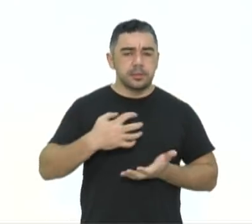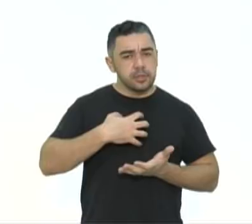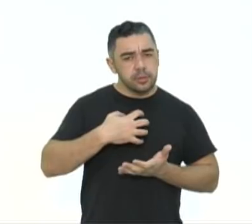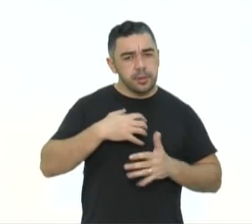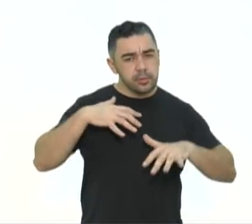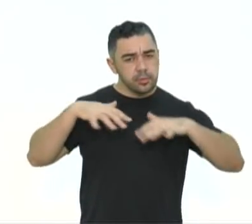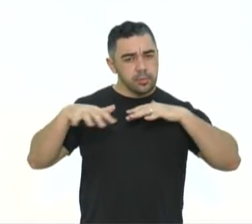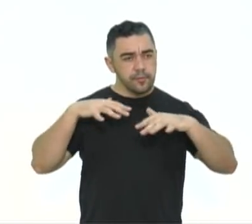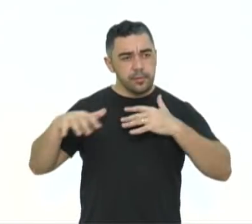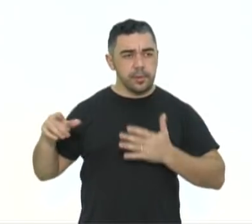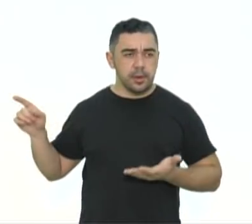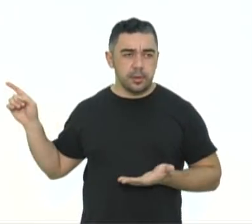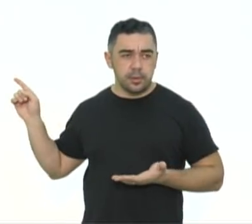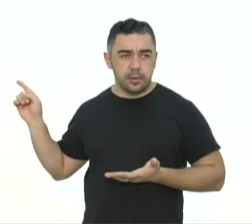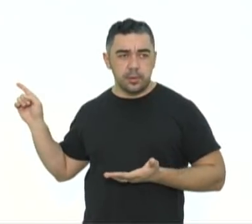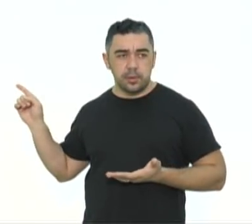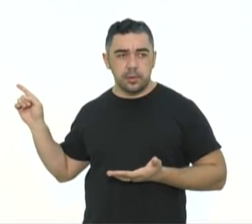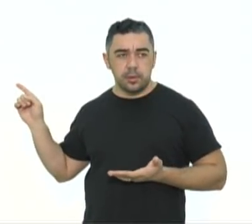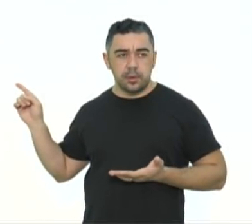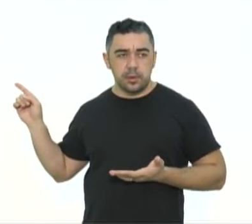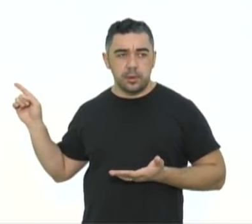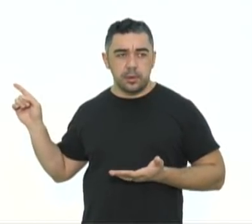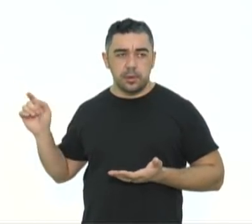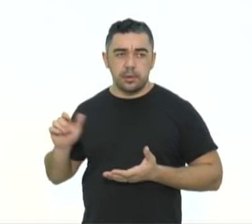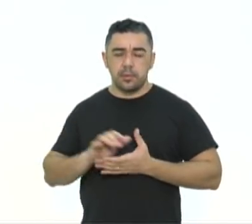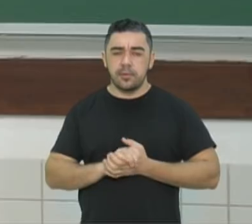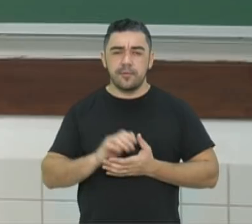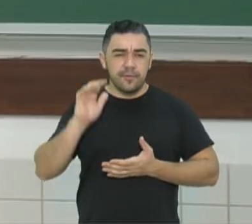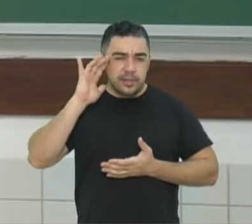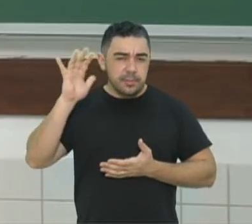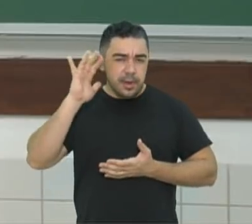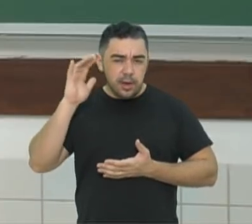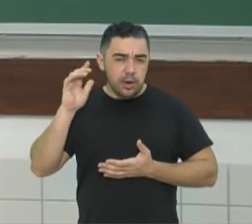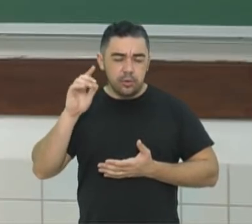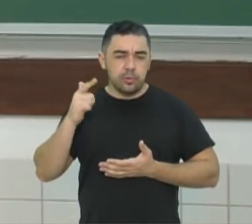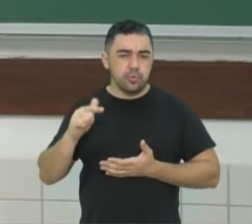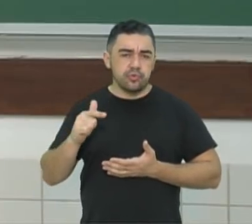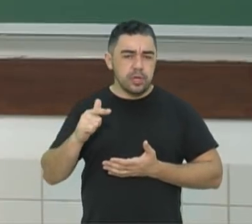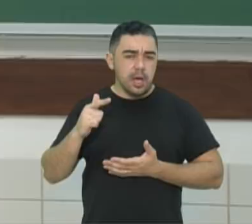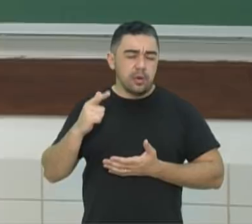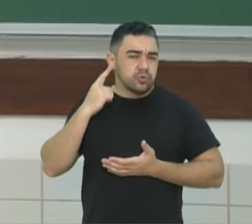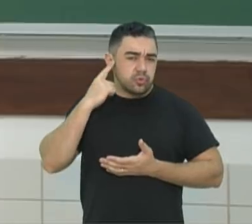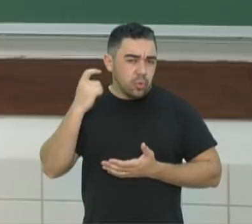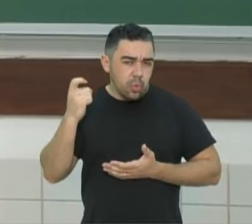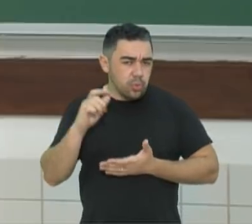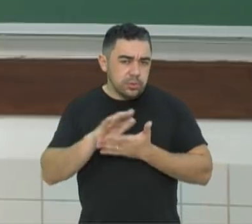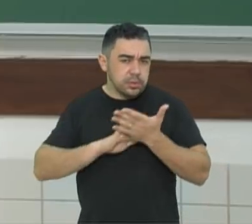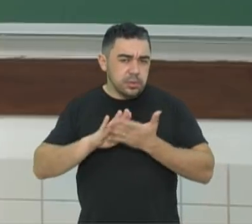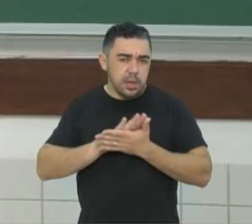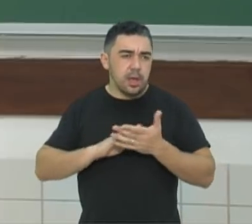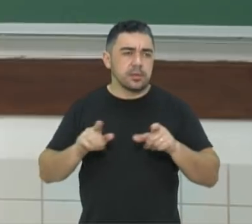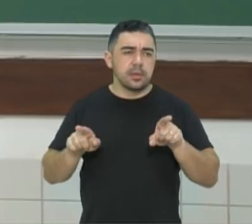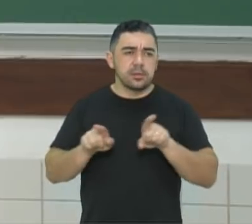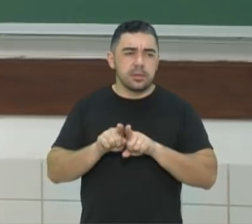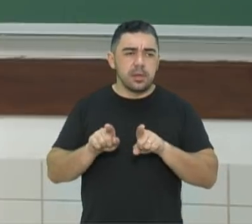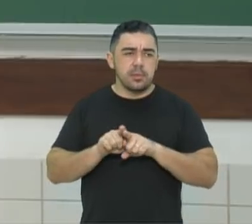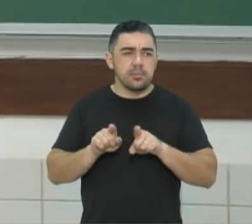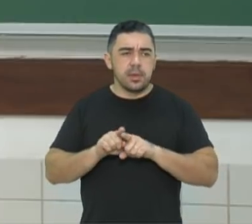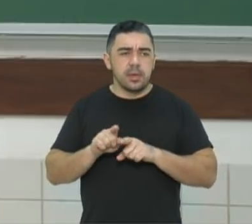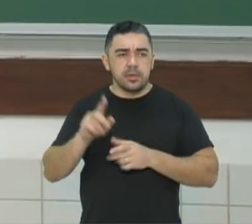de movimento. Então o Animagore não tinha som e nem uma narrativa exatamente. Mas a